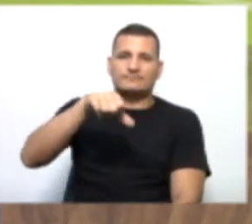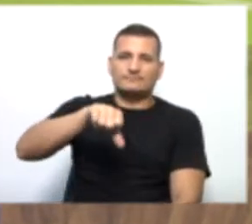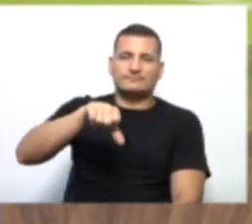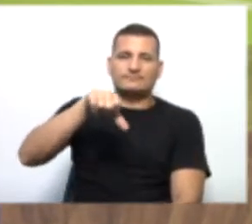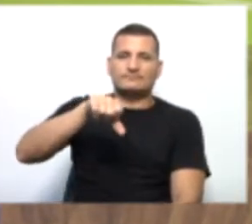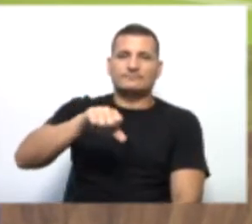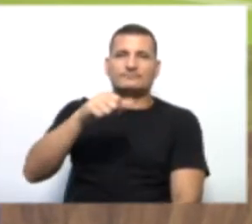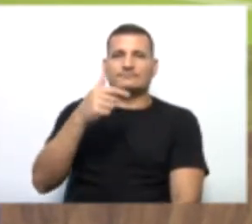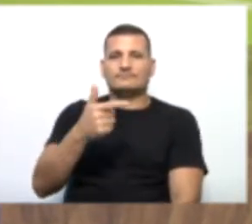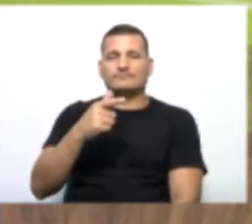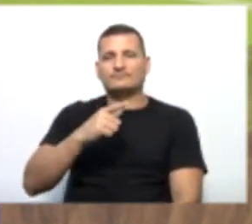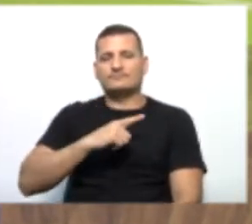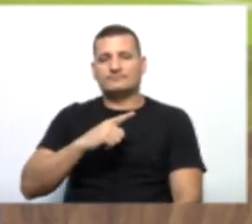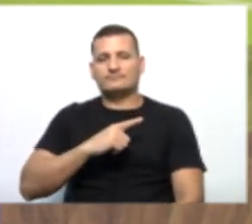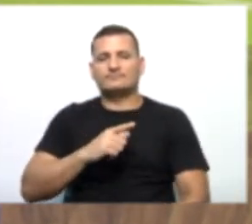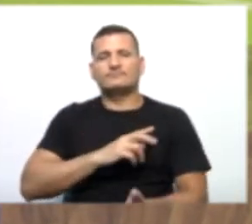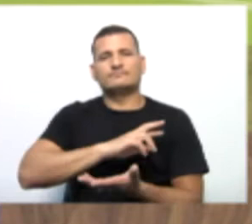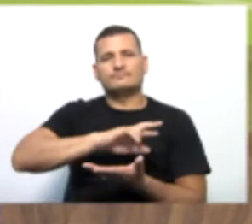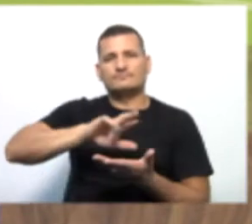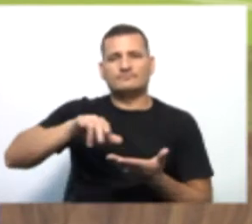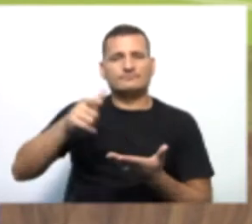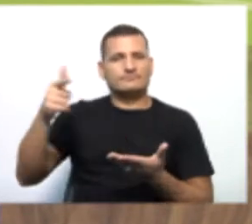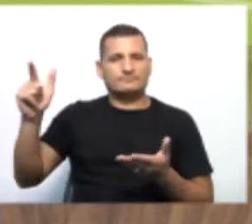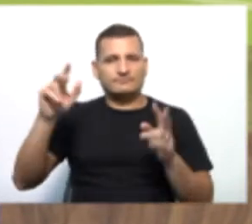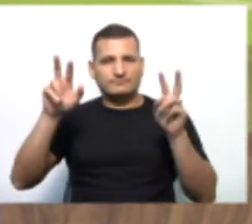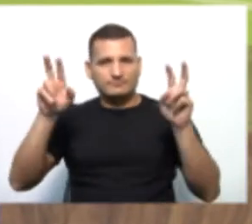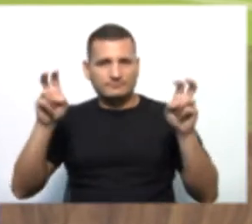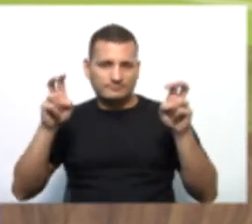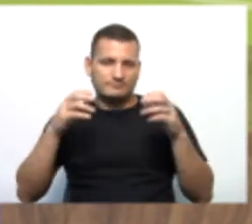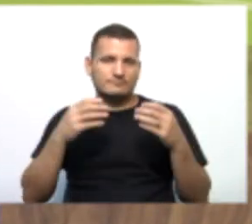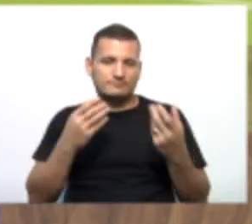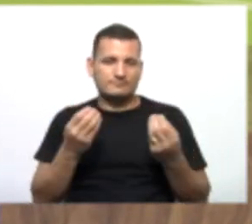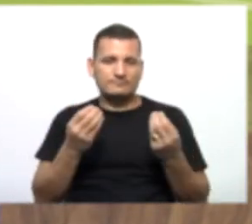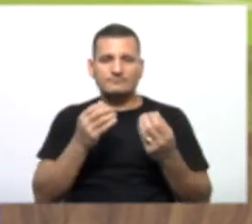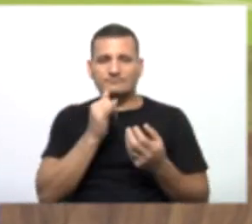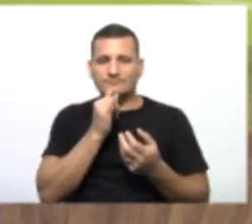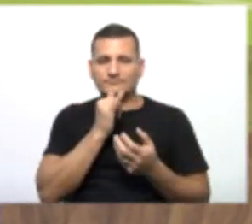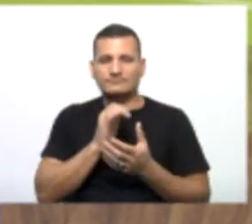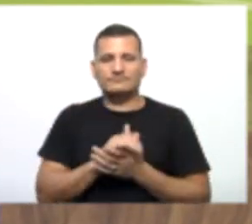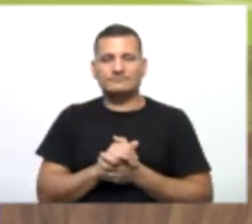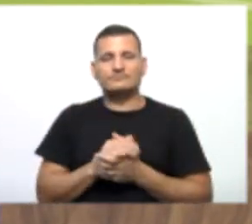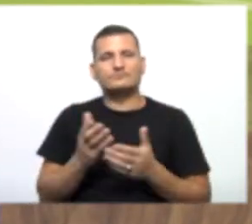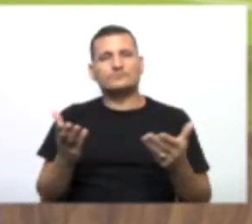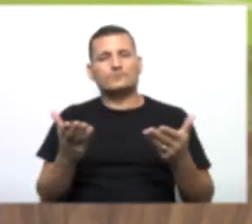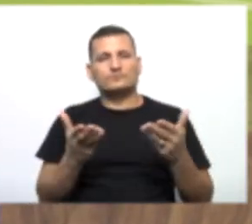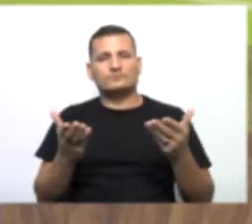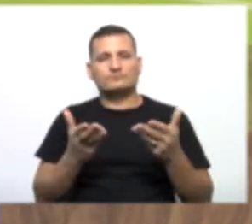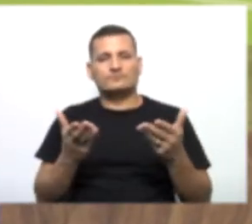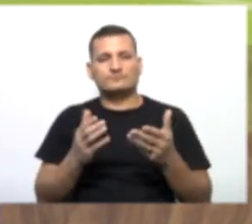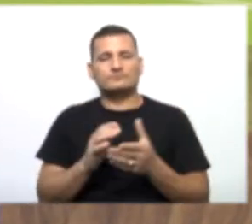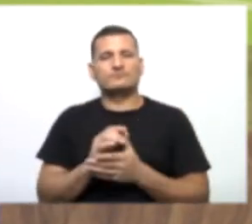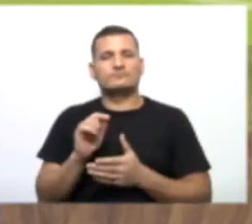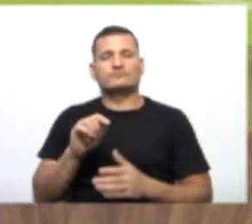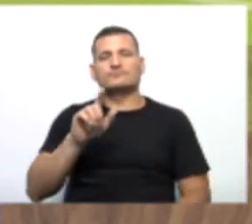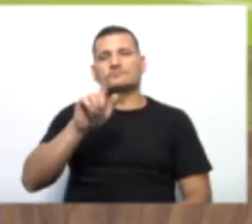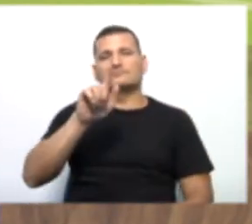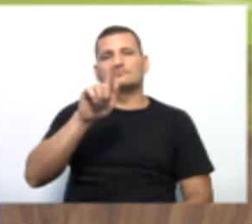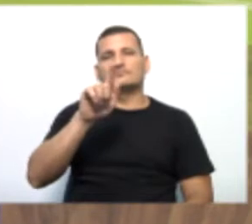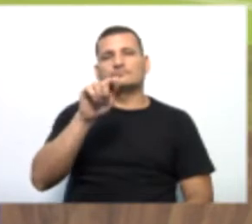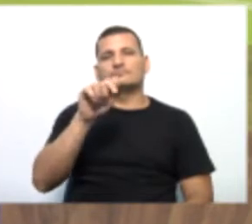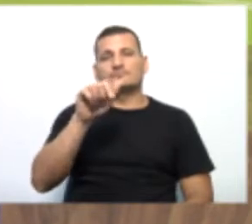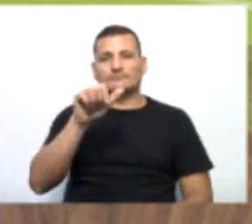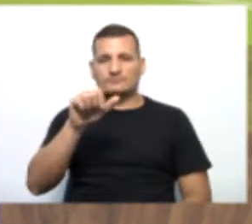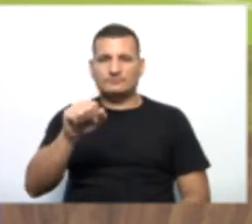aí de tantos outros assuntos, né, como por exemplo nós vimos hoje essa redução, né, dos gases aí emitidos